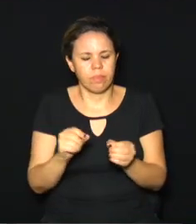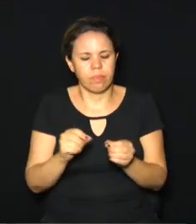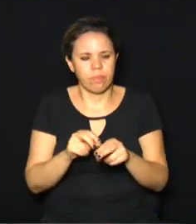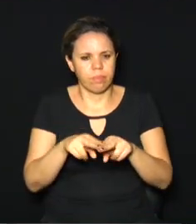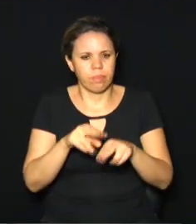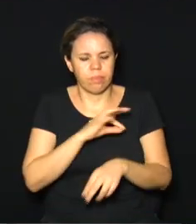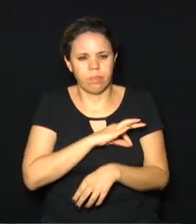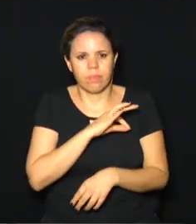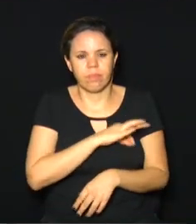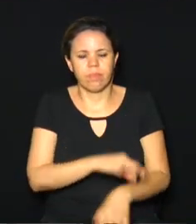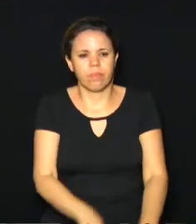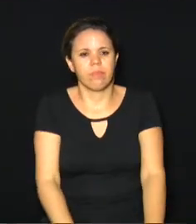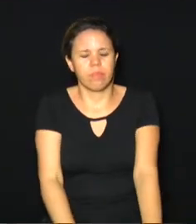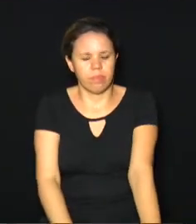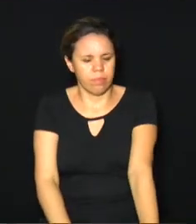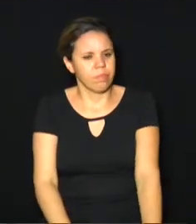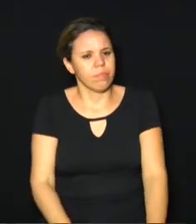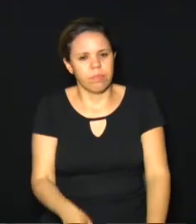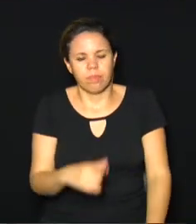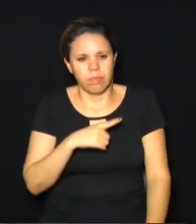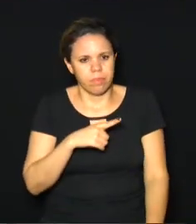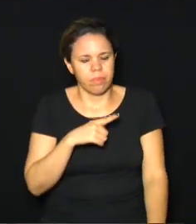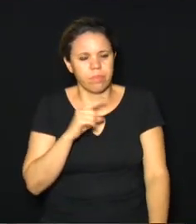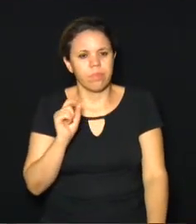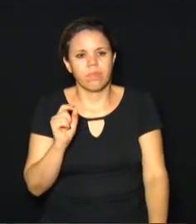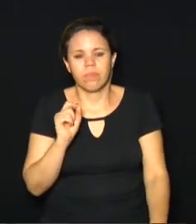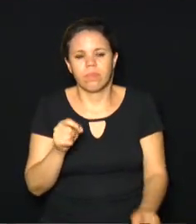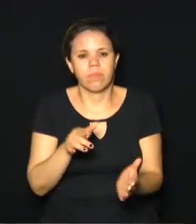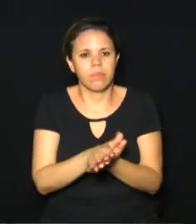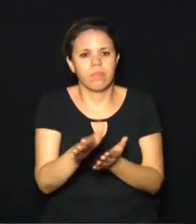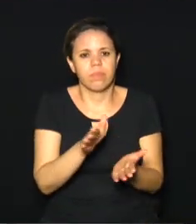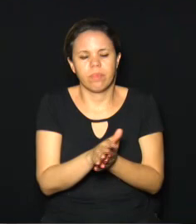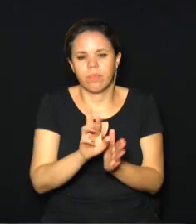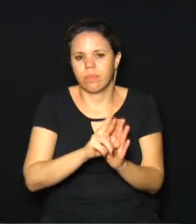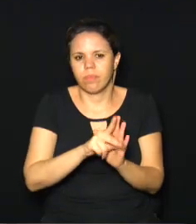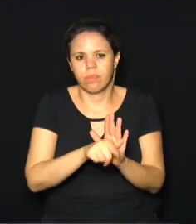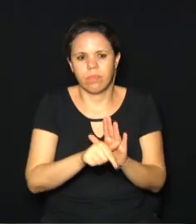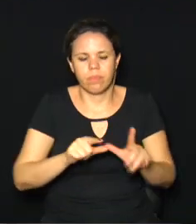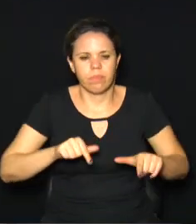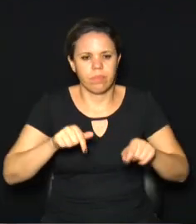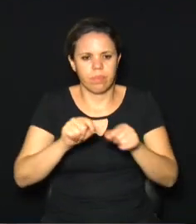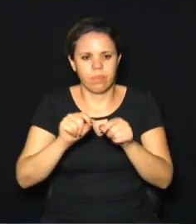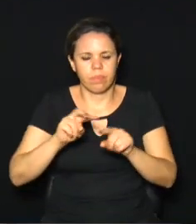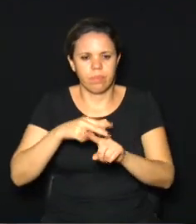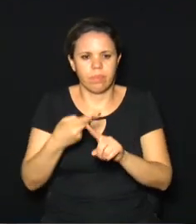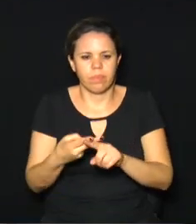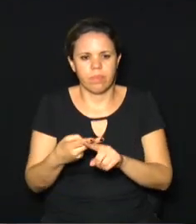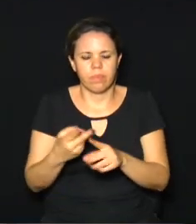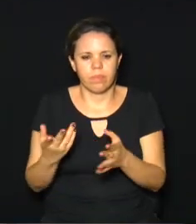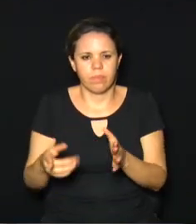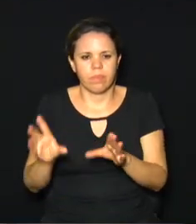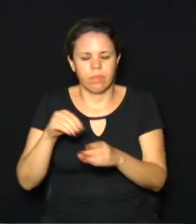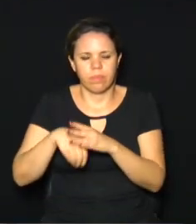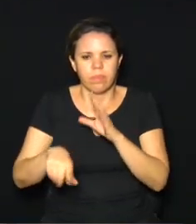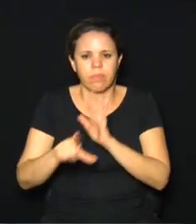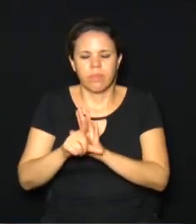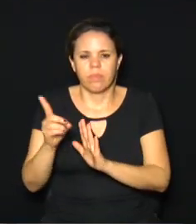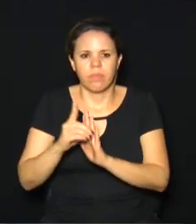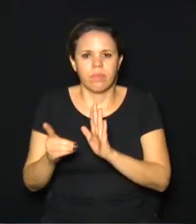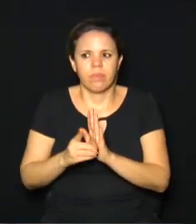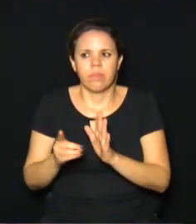remuneração. Porque houve aí, foram publicadas várias medidas aí legais, várias leis,